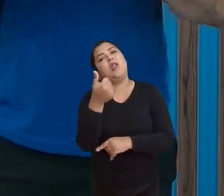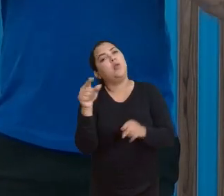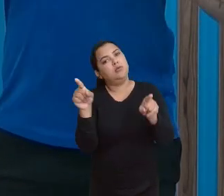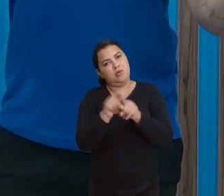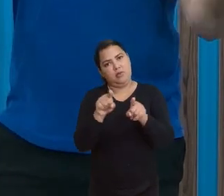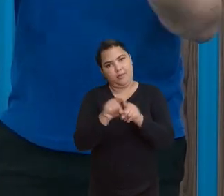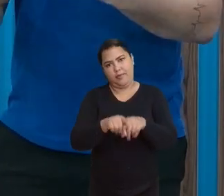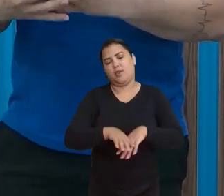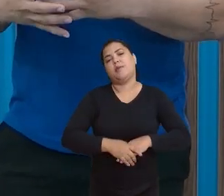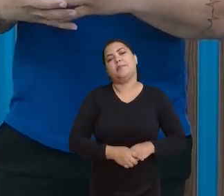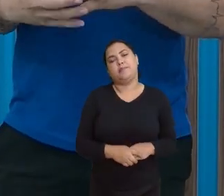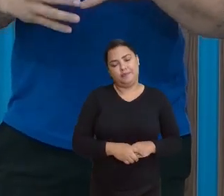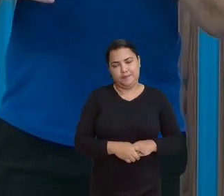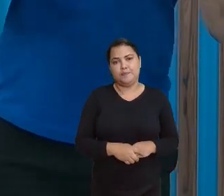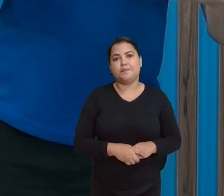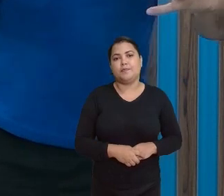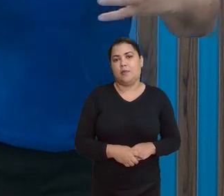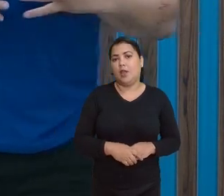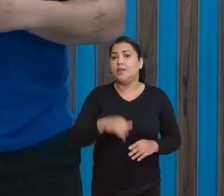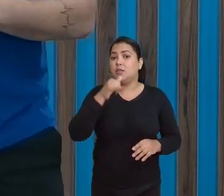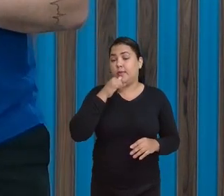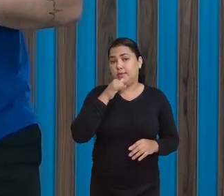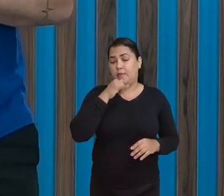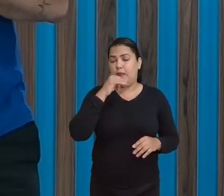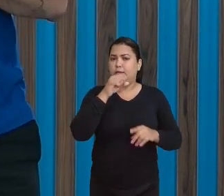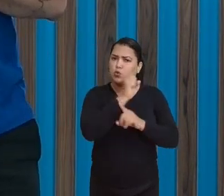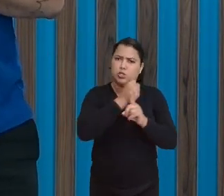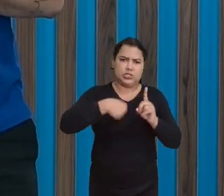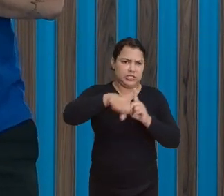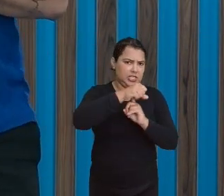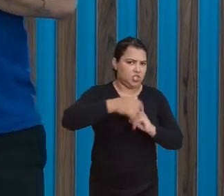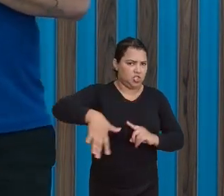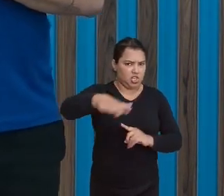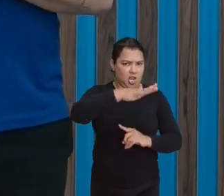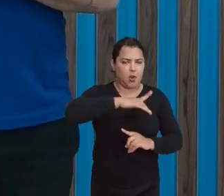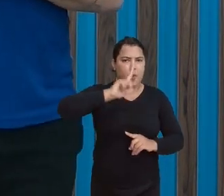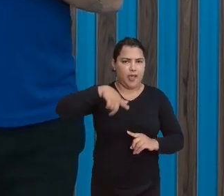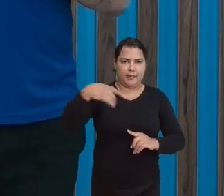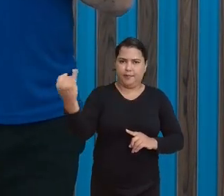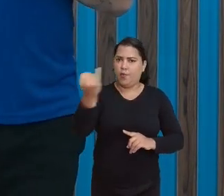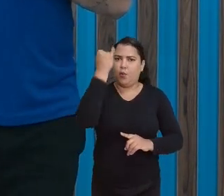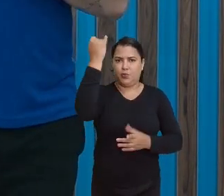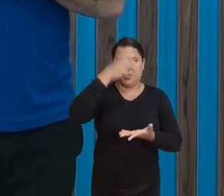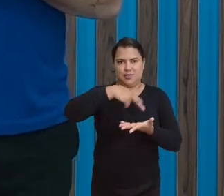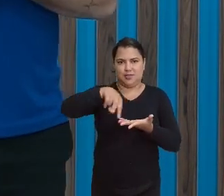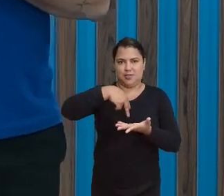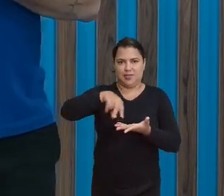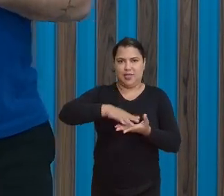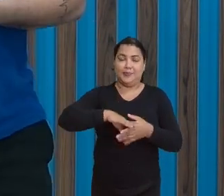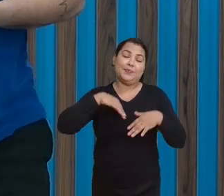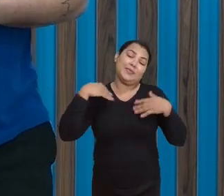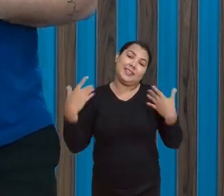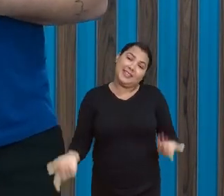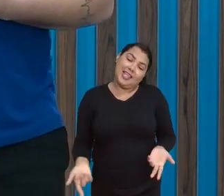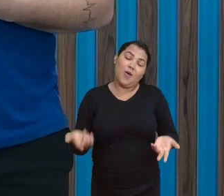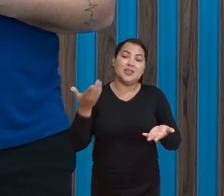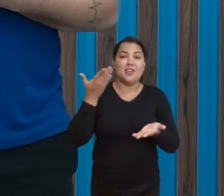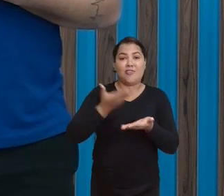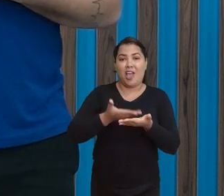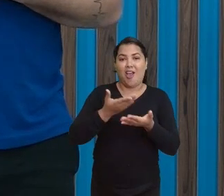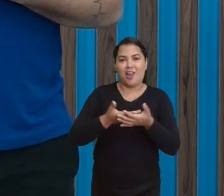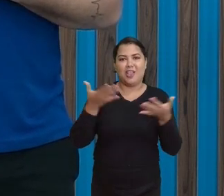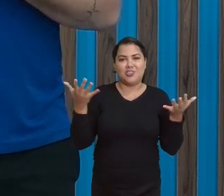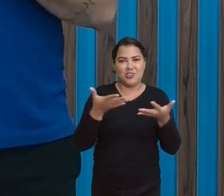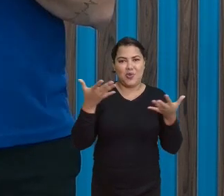para nós, para a sociedade como um todo, né? Bom, essa foi a aula de hoje, né? Eu